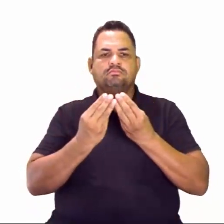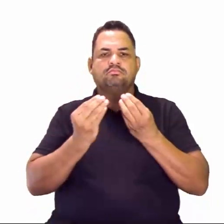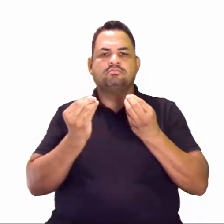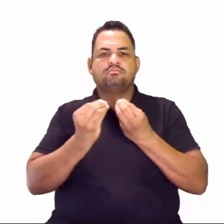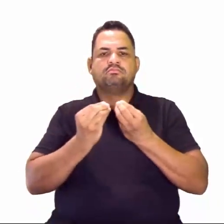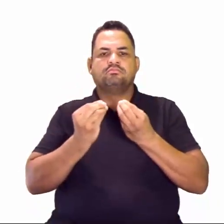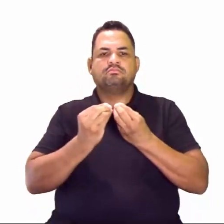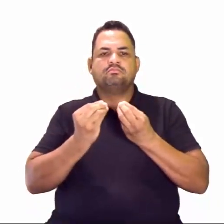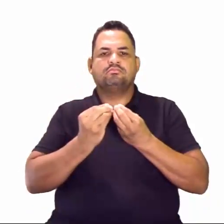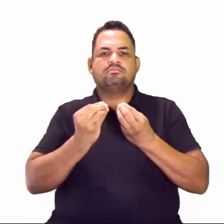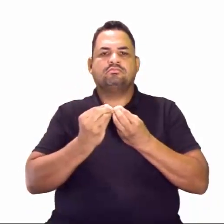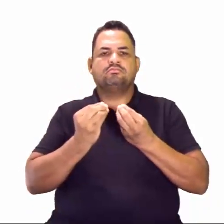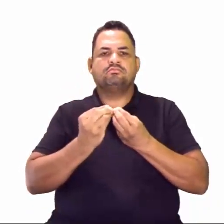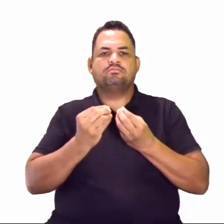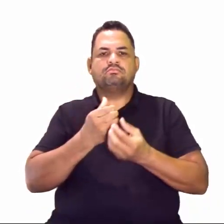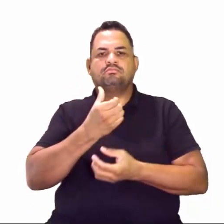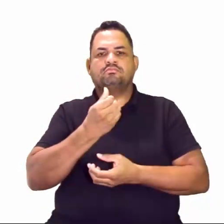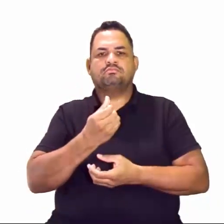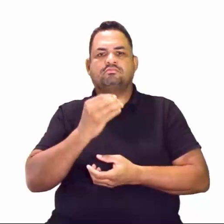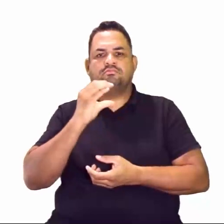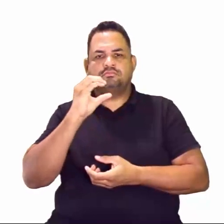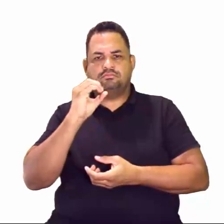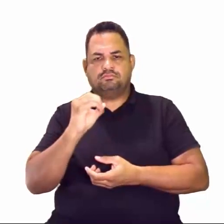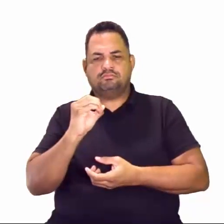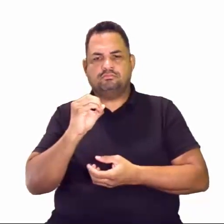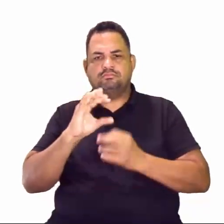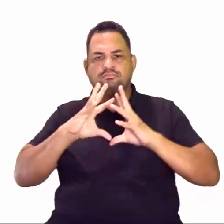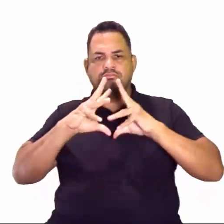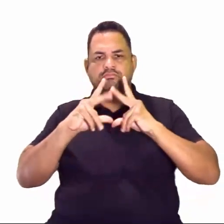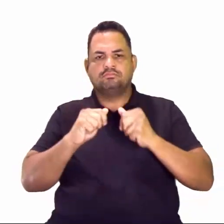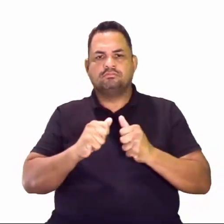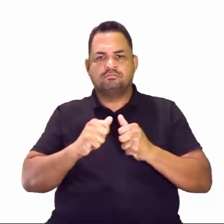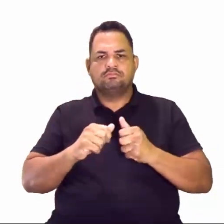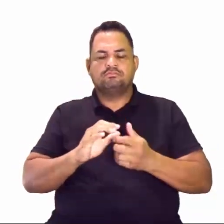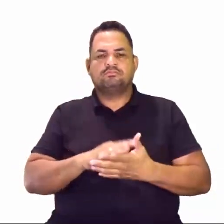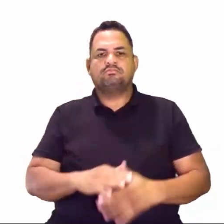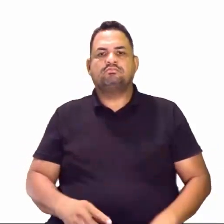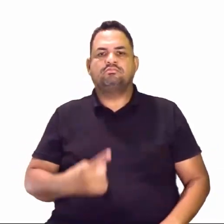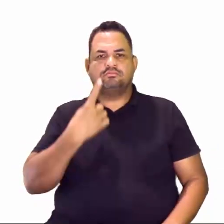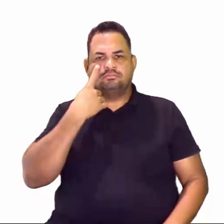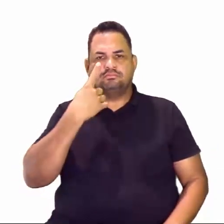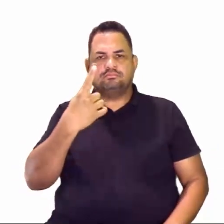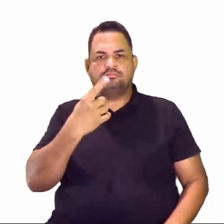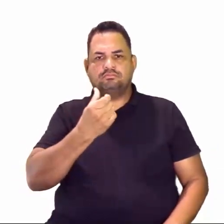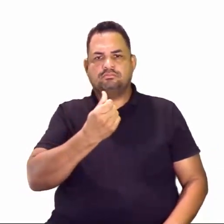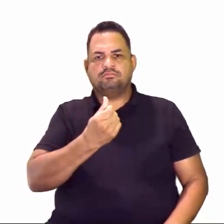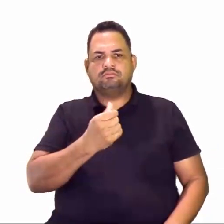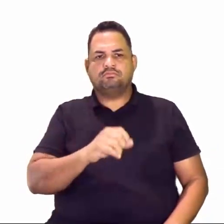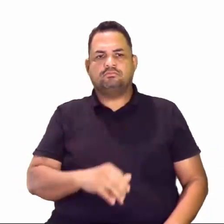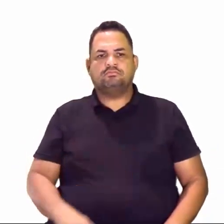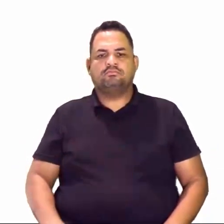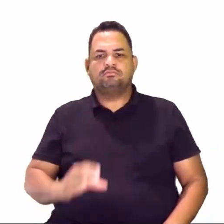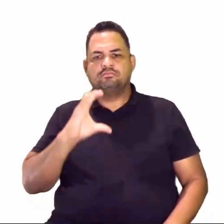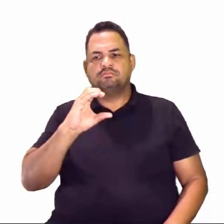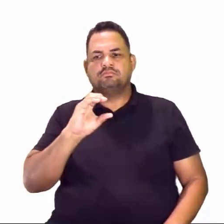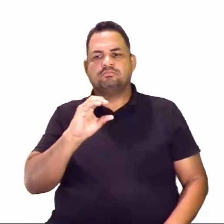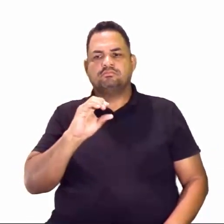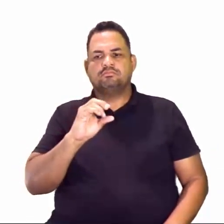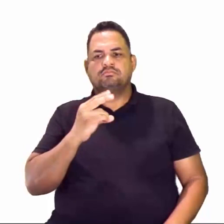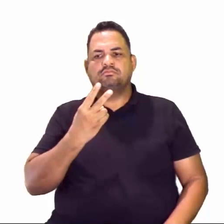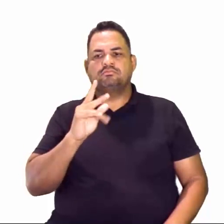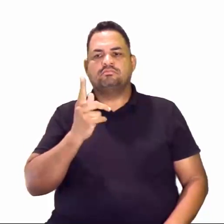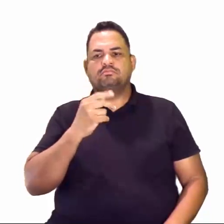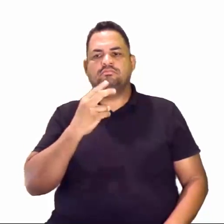molecular do ácido acético completa, que nós vimos que era